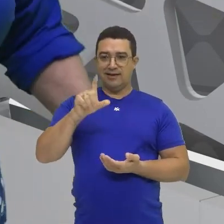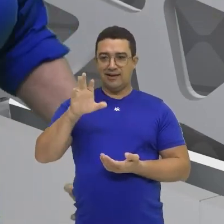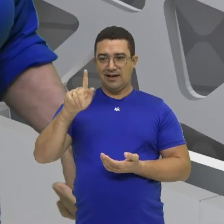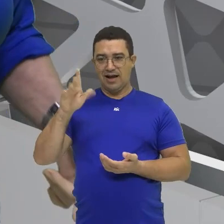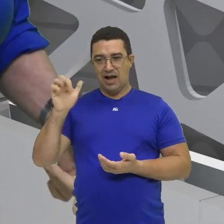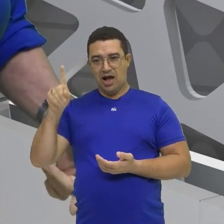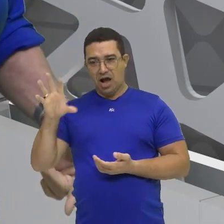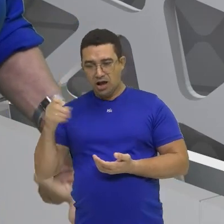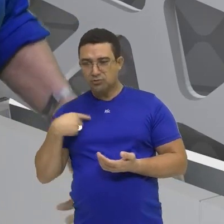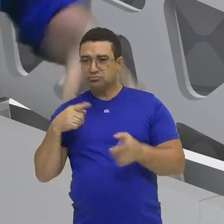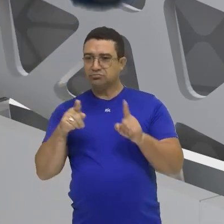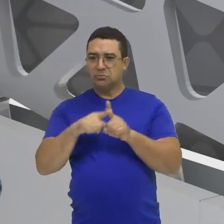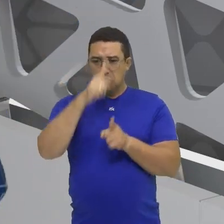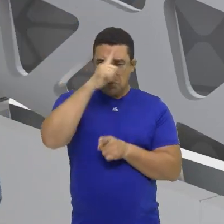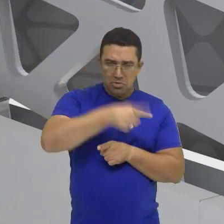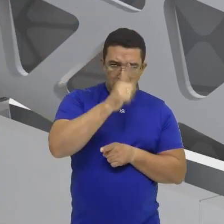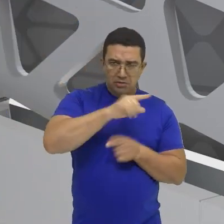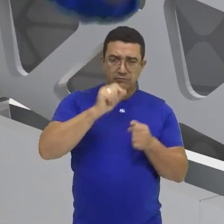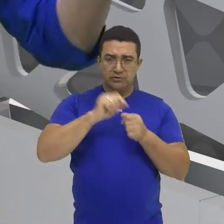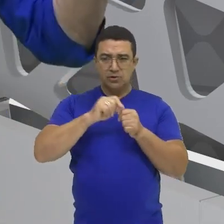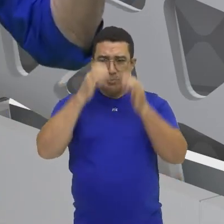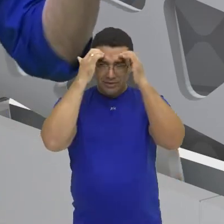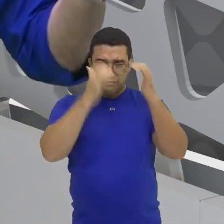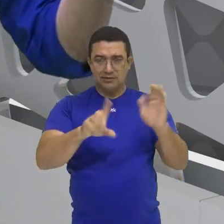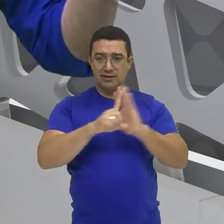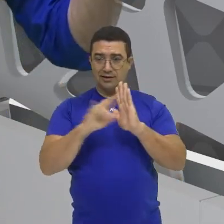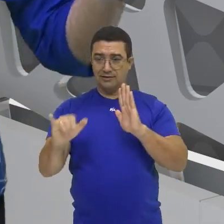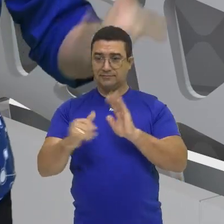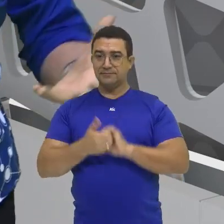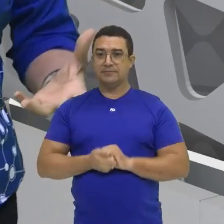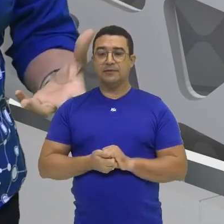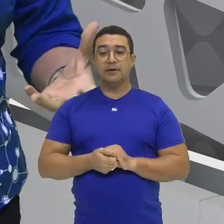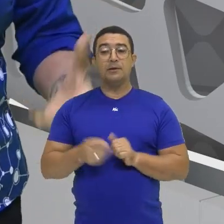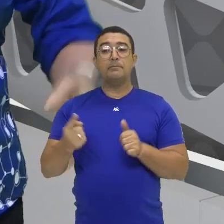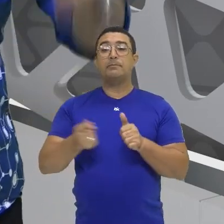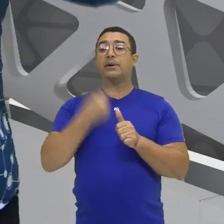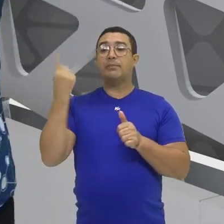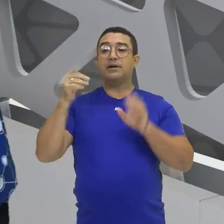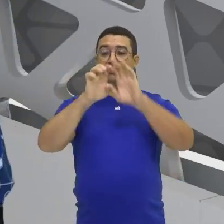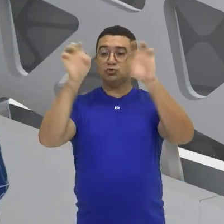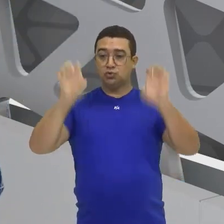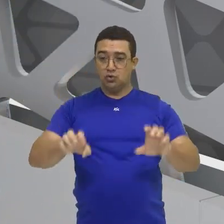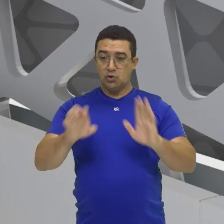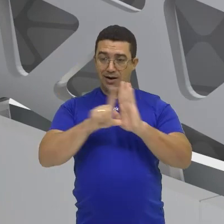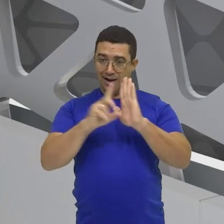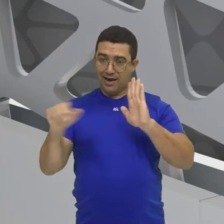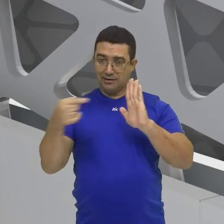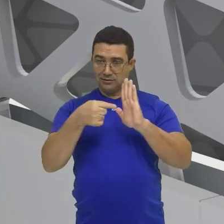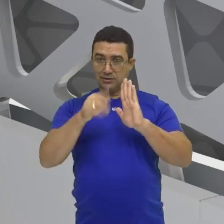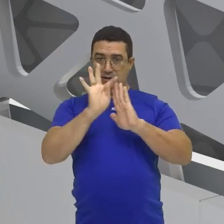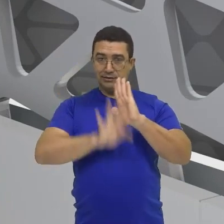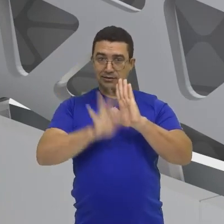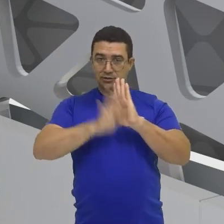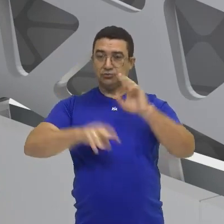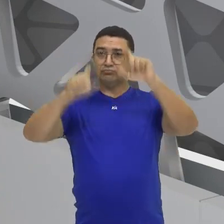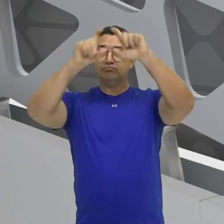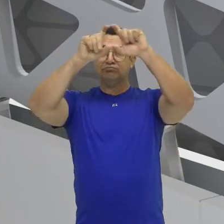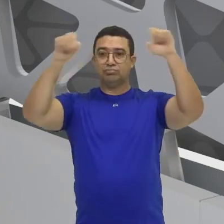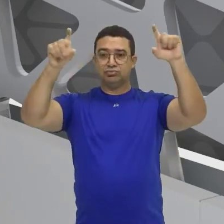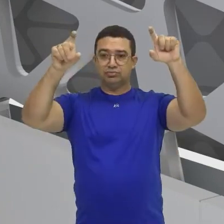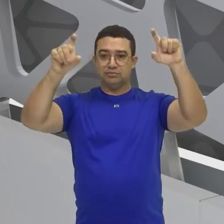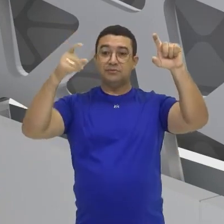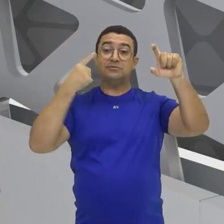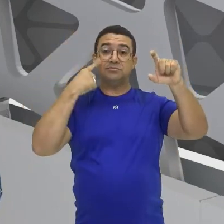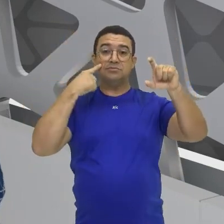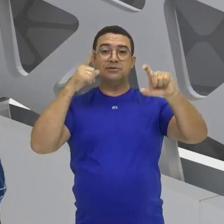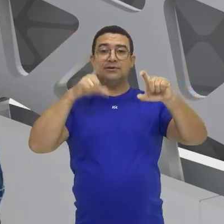andar na lei e cumprir a lei. Primeiro, a primeira estrutura de um texto legal é exatamente esse cabeçalho aí, ó. Você tem,